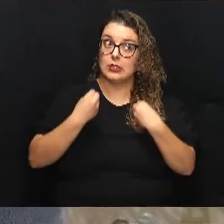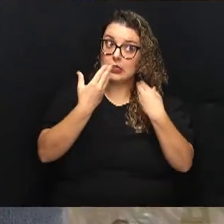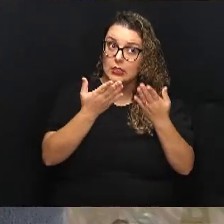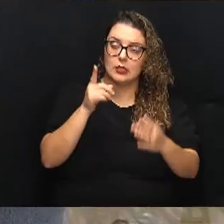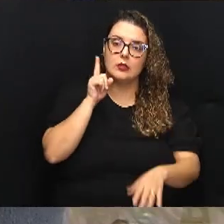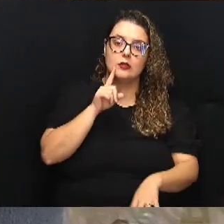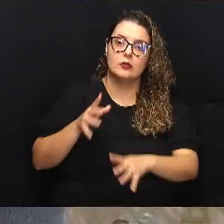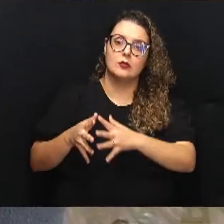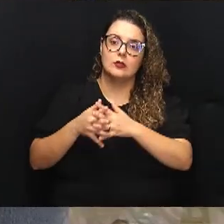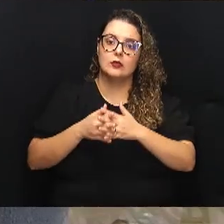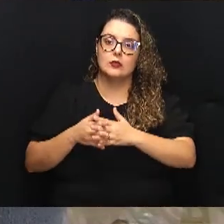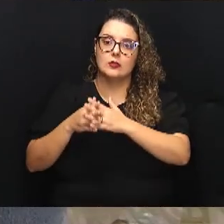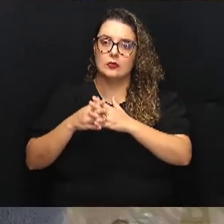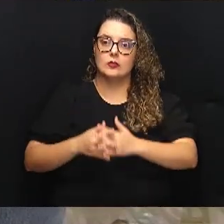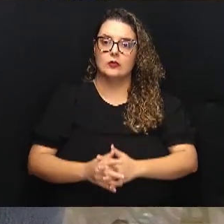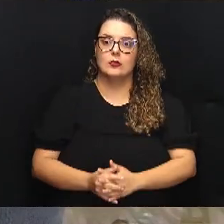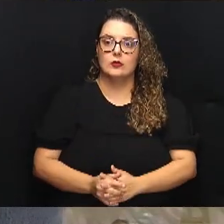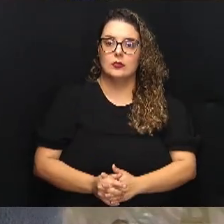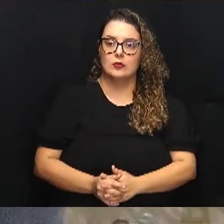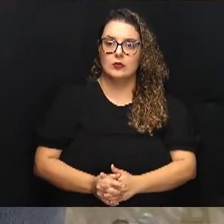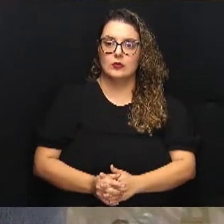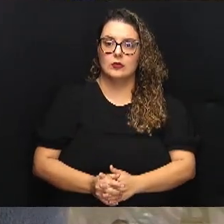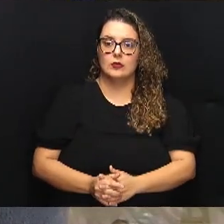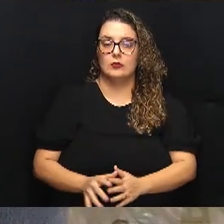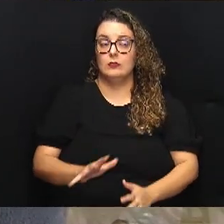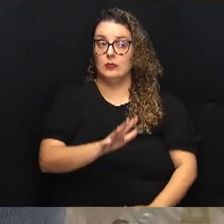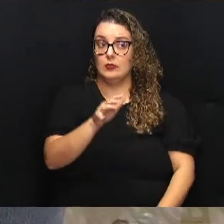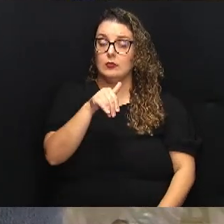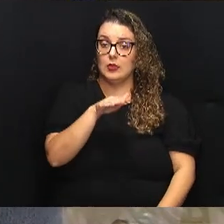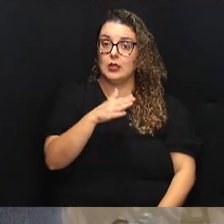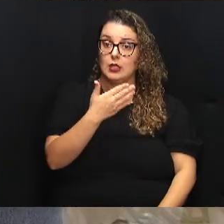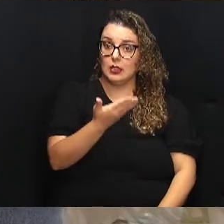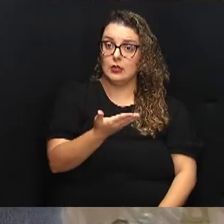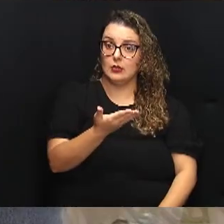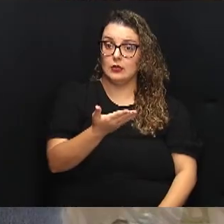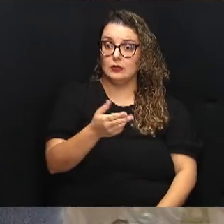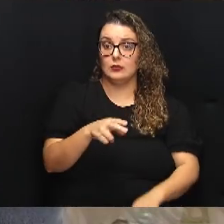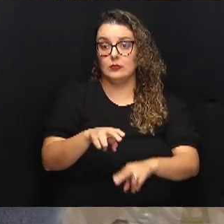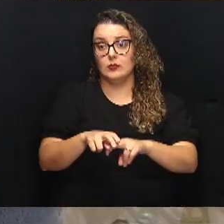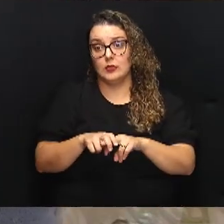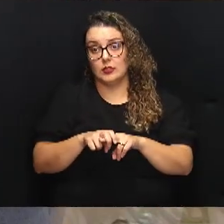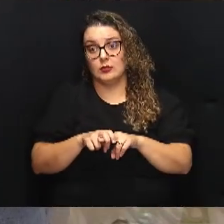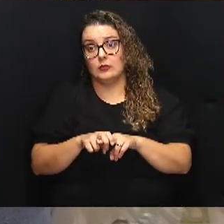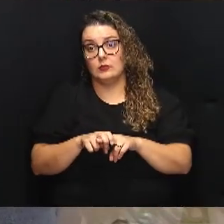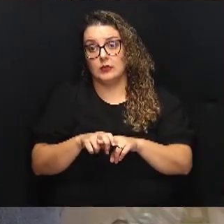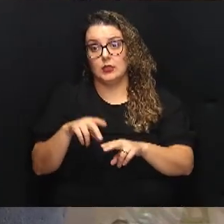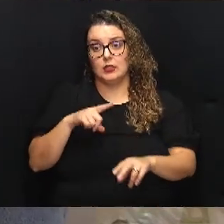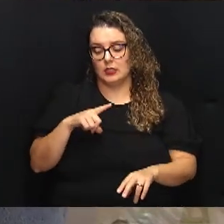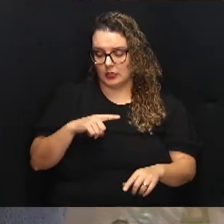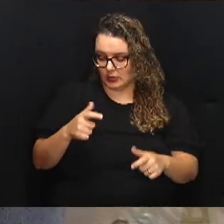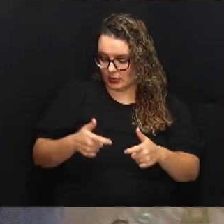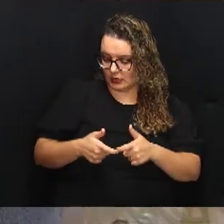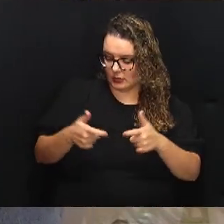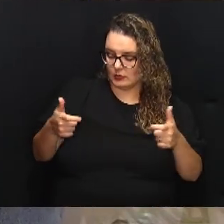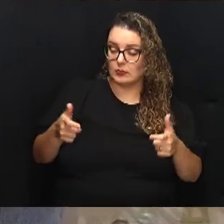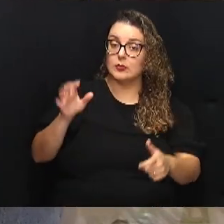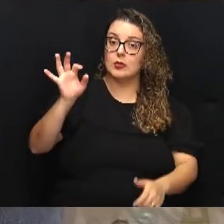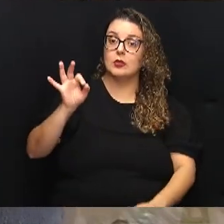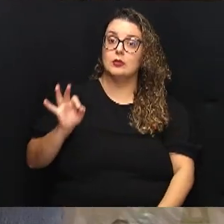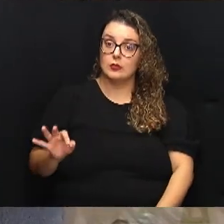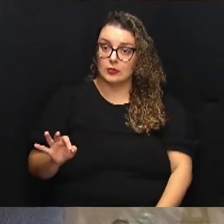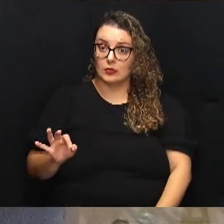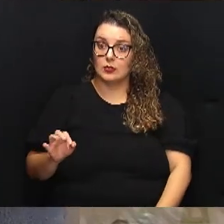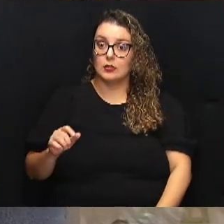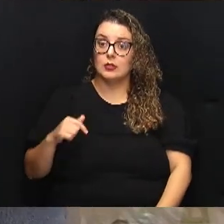Unidos, que vão acabar custando mais caro lá. Portanto, existe aí uma grande probabilidade, e a gente já